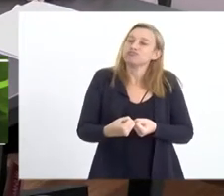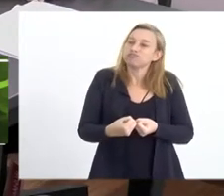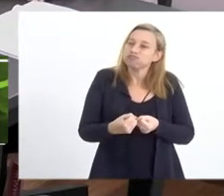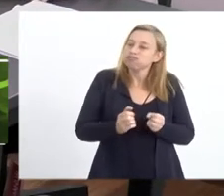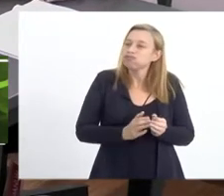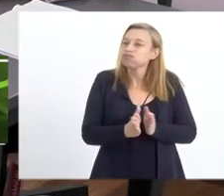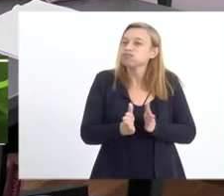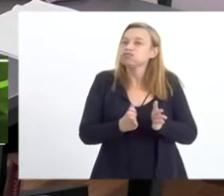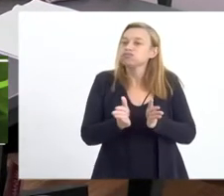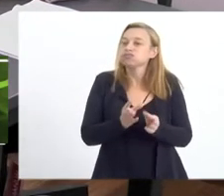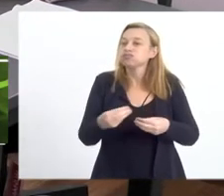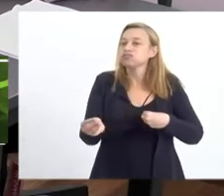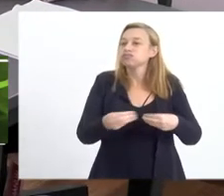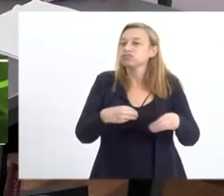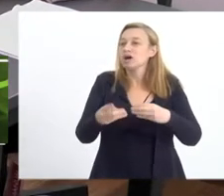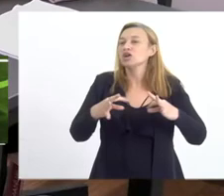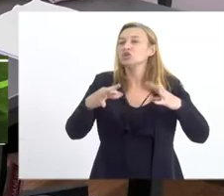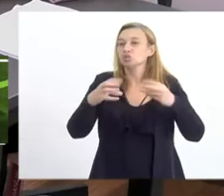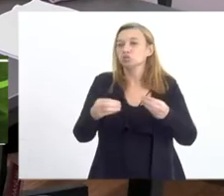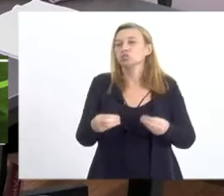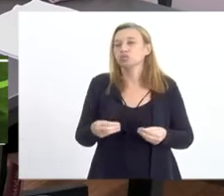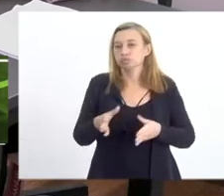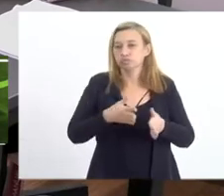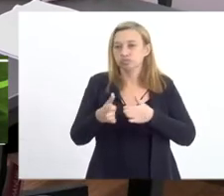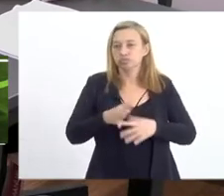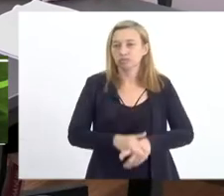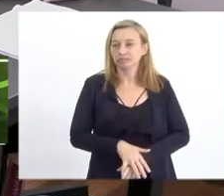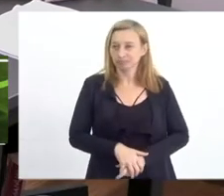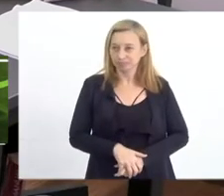toda essa locomoção?